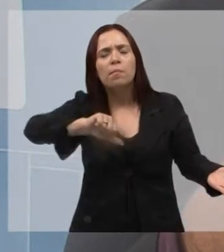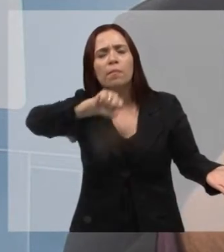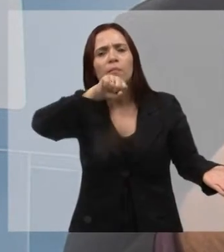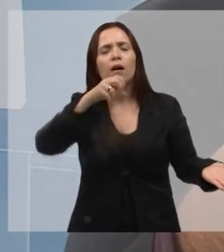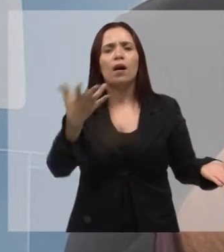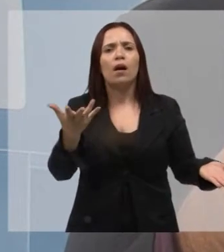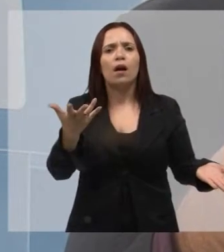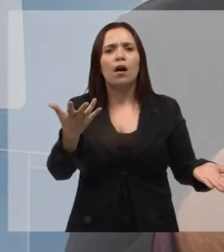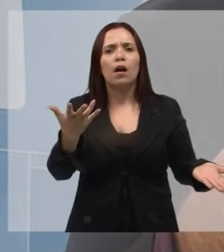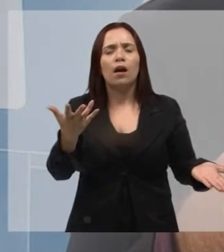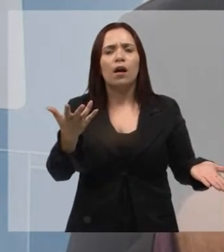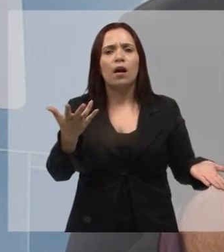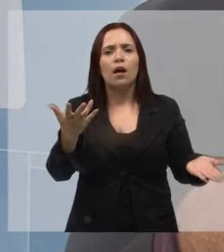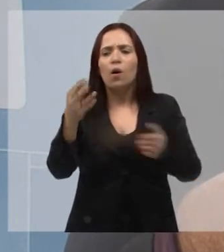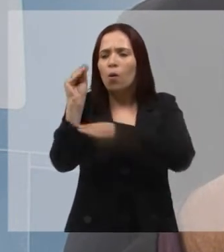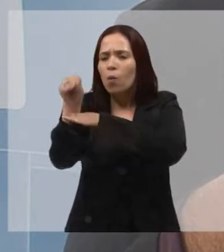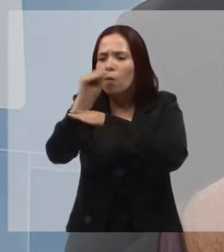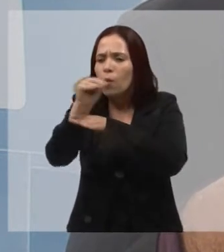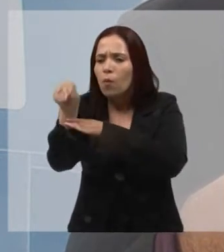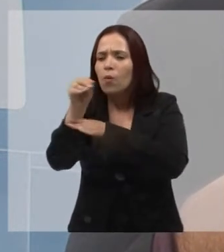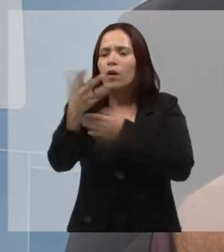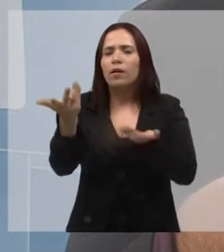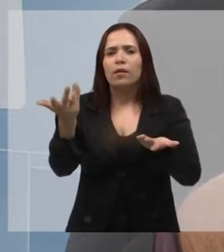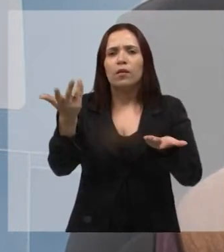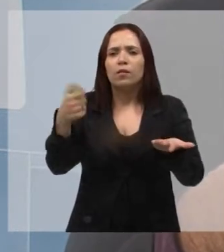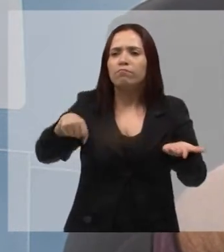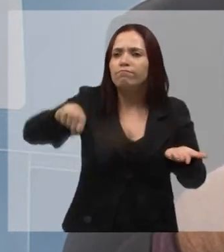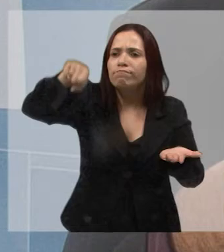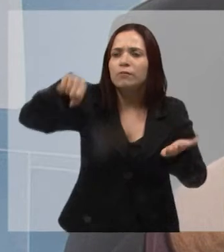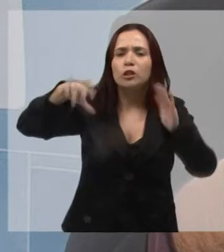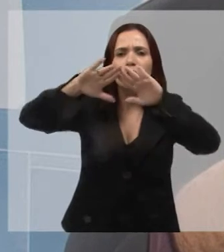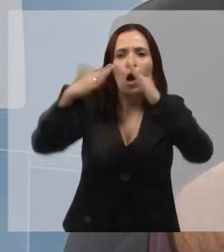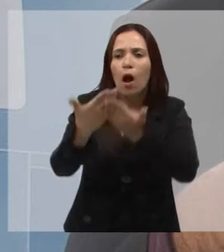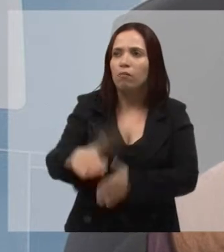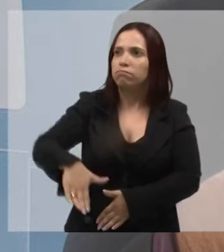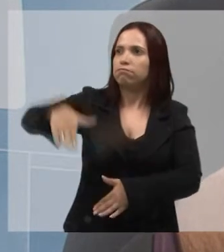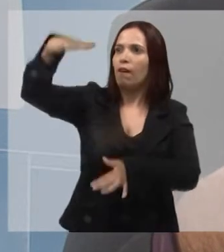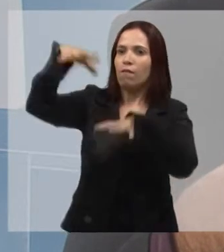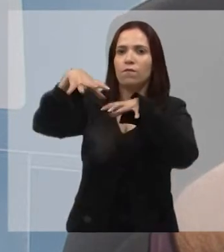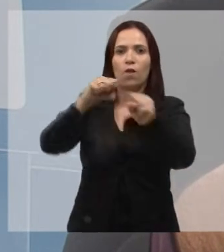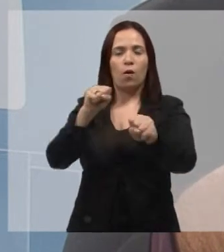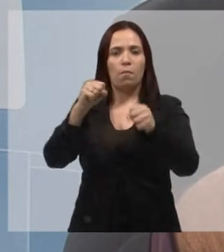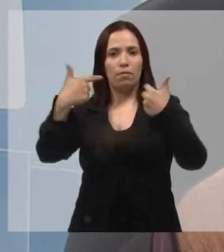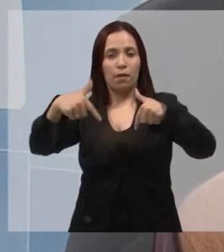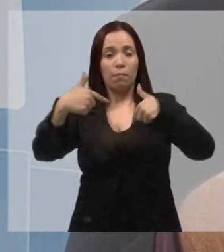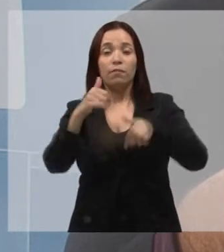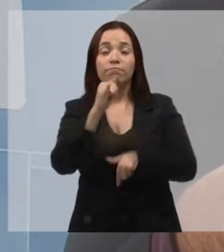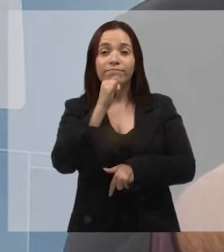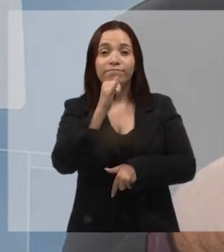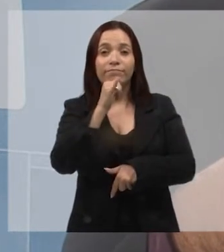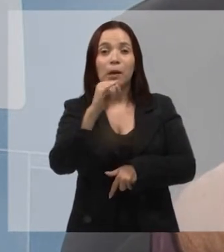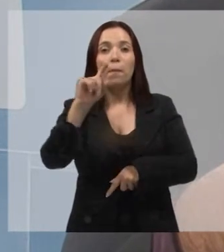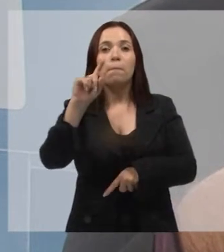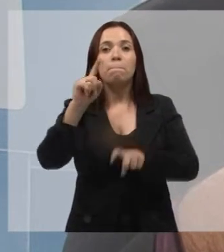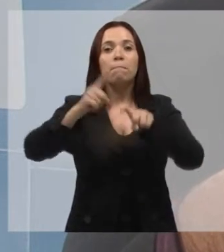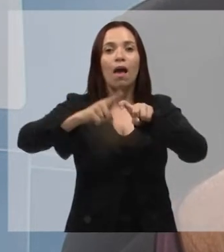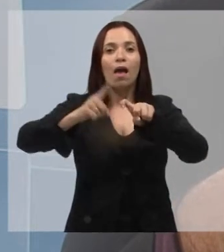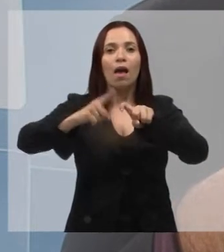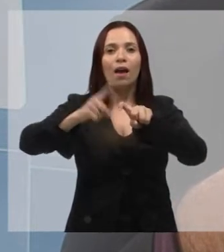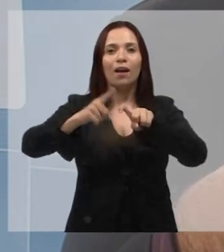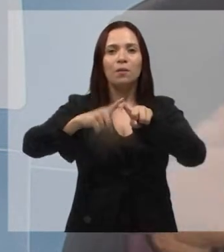cuidaram, curaram a gripezinha, levaram para o colégio, cresceram, se formaram, viraram médica, como a primeira que foi encontrada